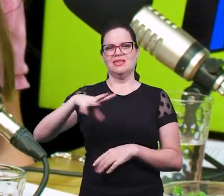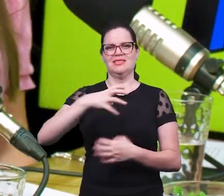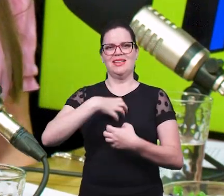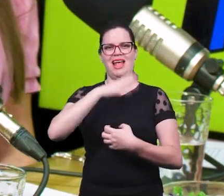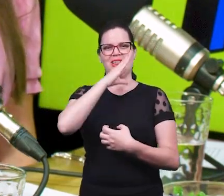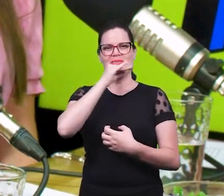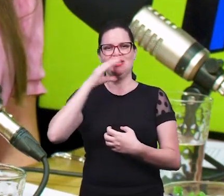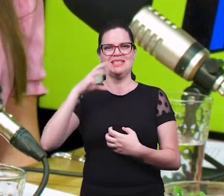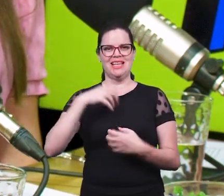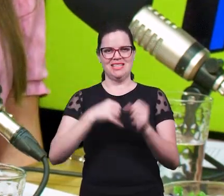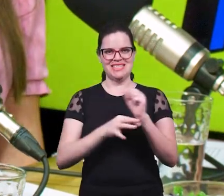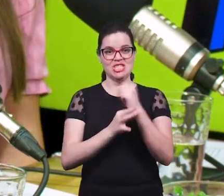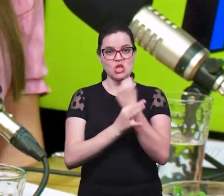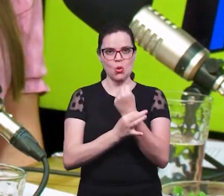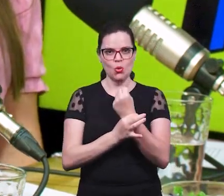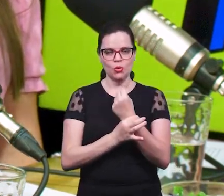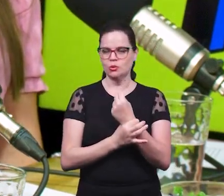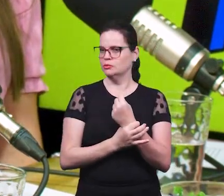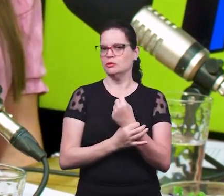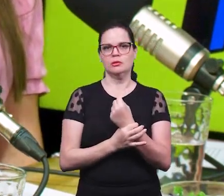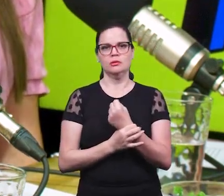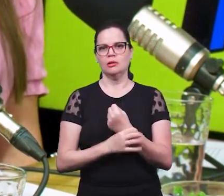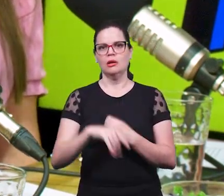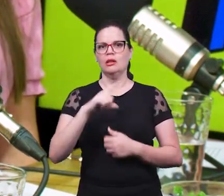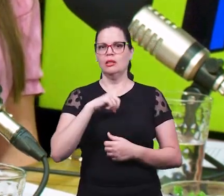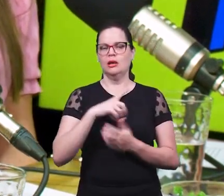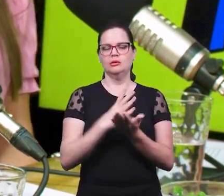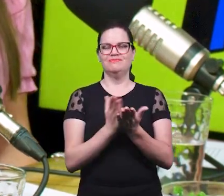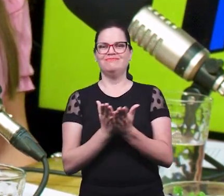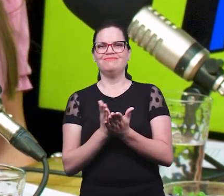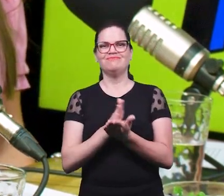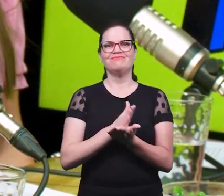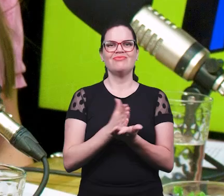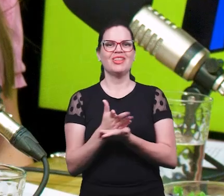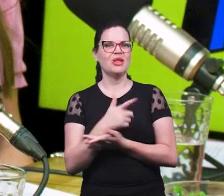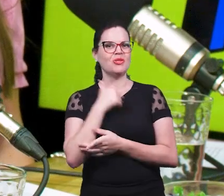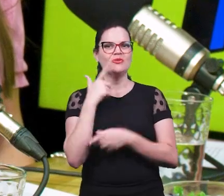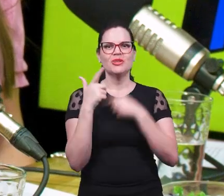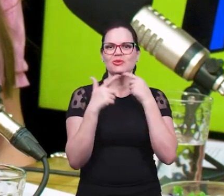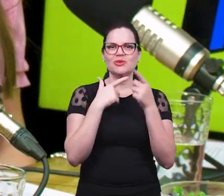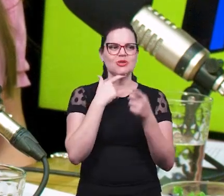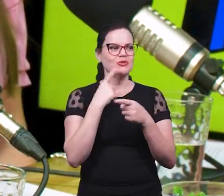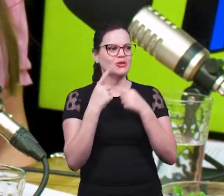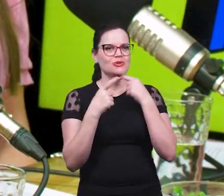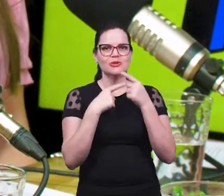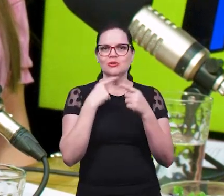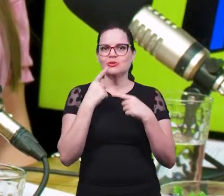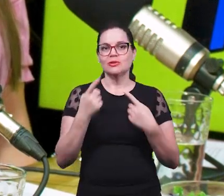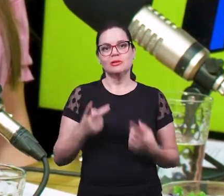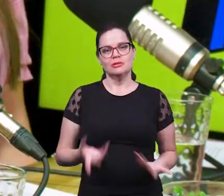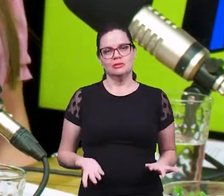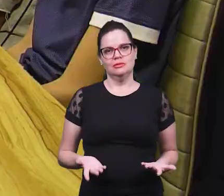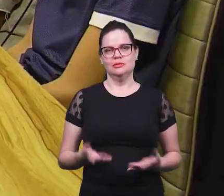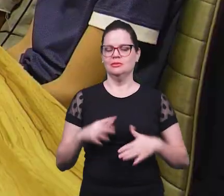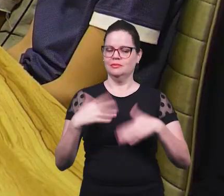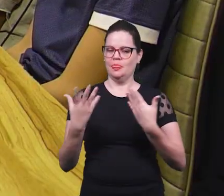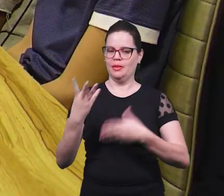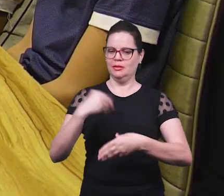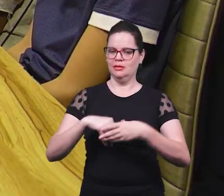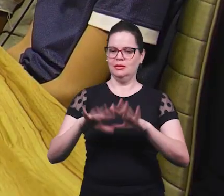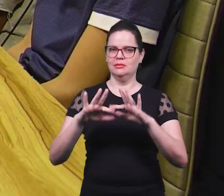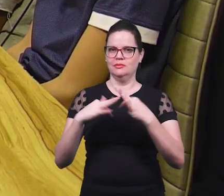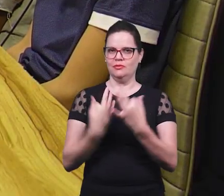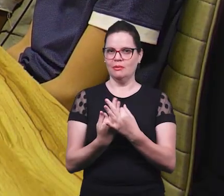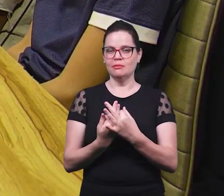Nem sempre a gente está seguro a gente tem total segurança, né? Eu acho que no nosso lar é onde a gente pode